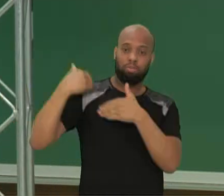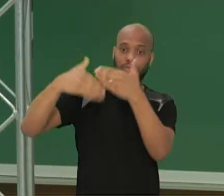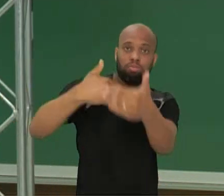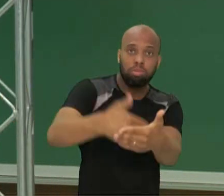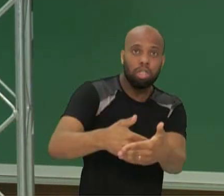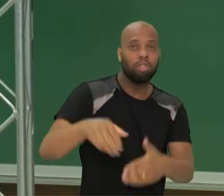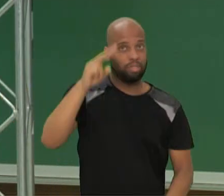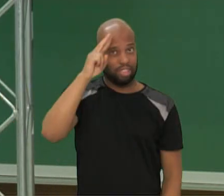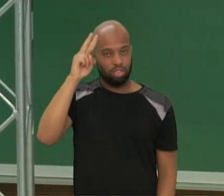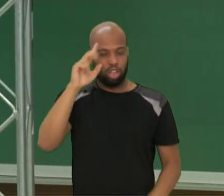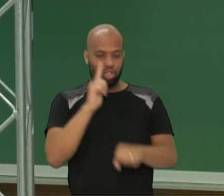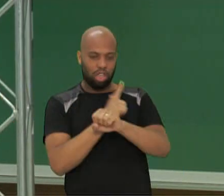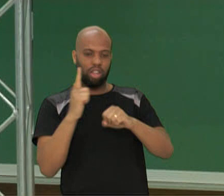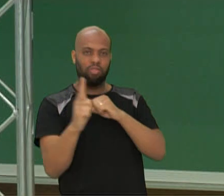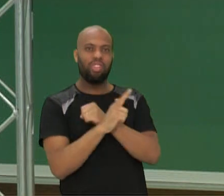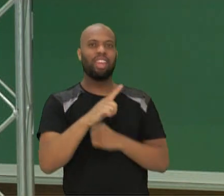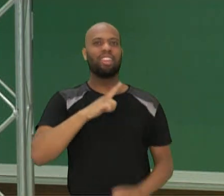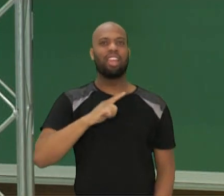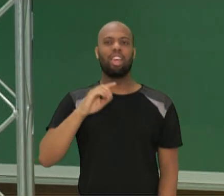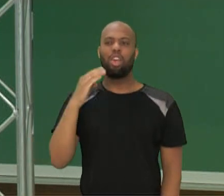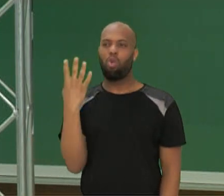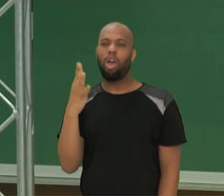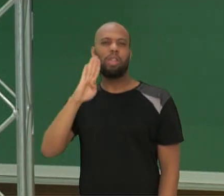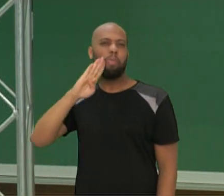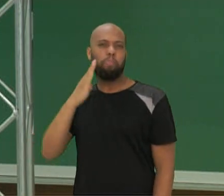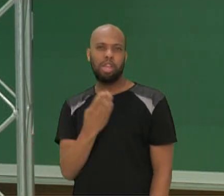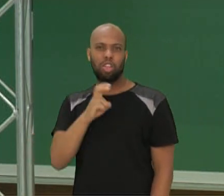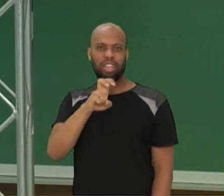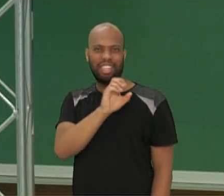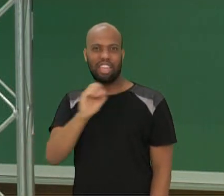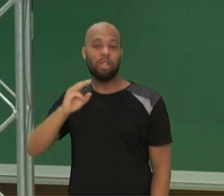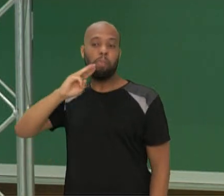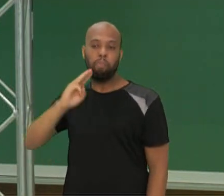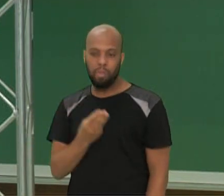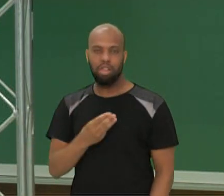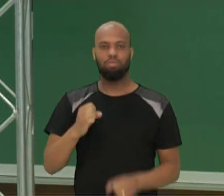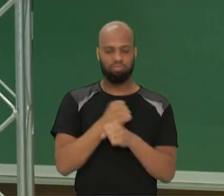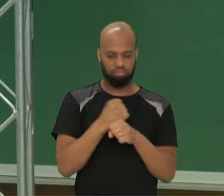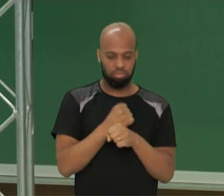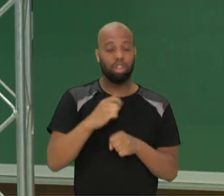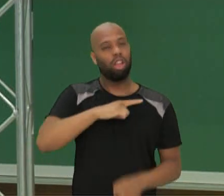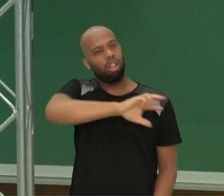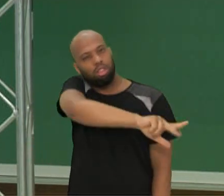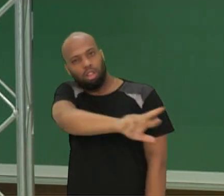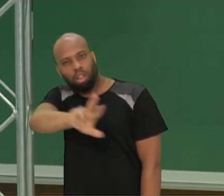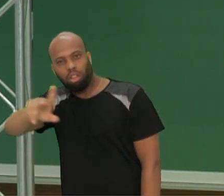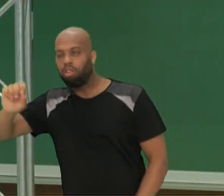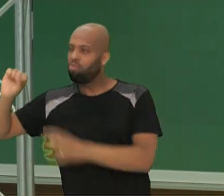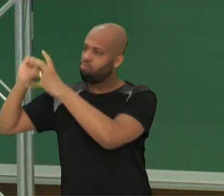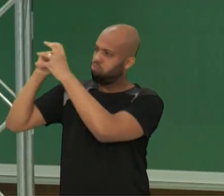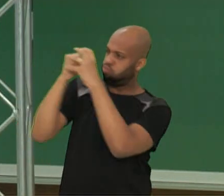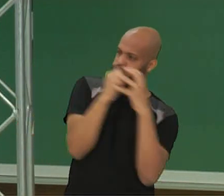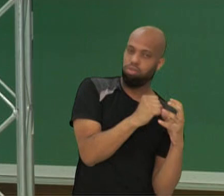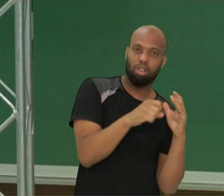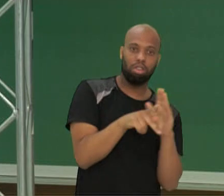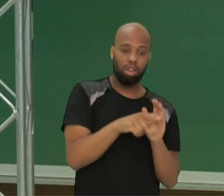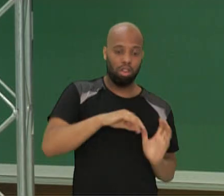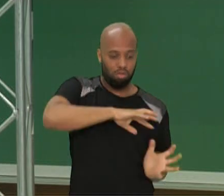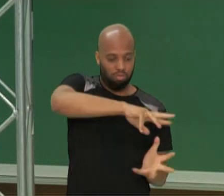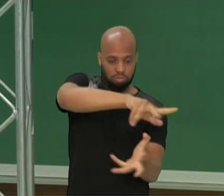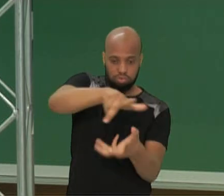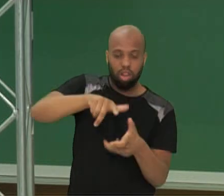geológica, que tem 4 bilhões e 500 milhões de anos, esses vários meteoritos que atingiram a superfície